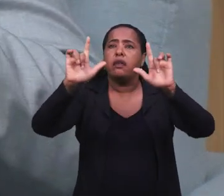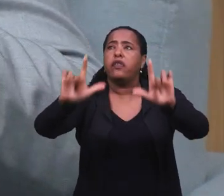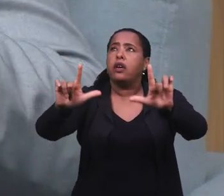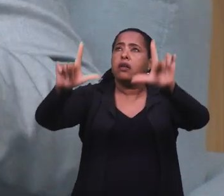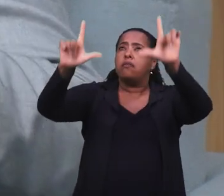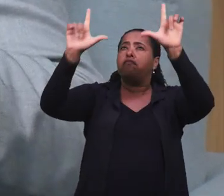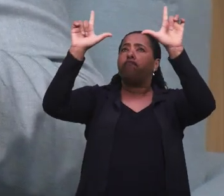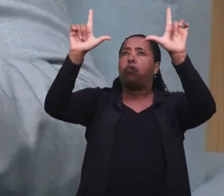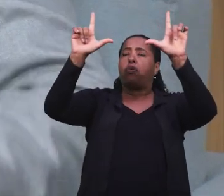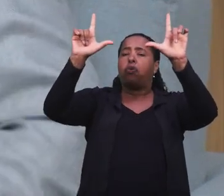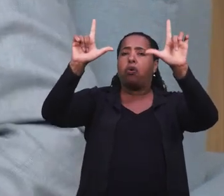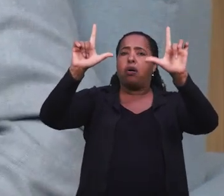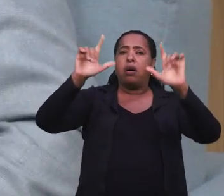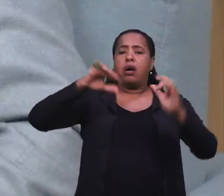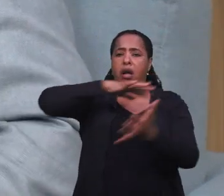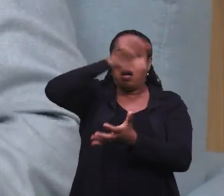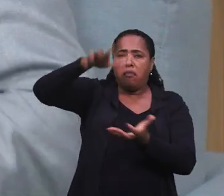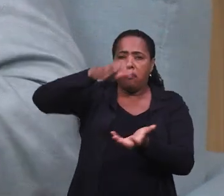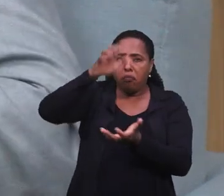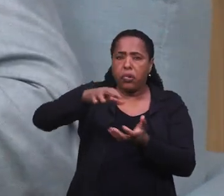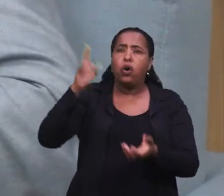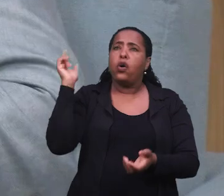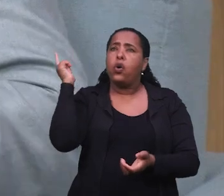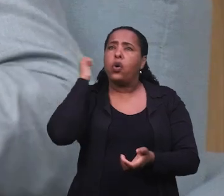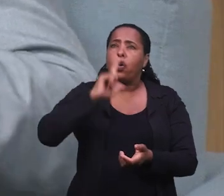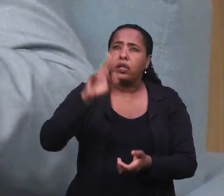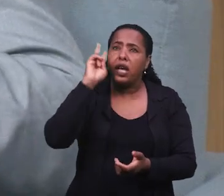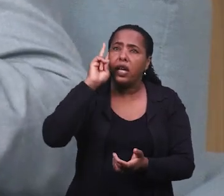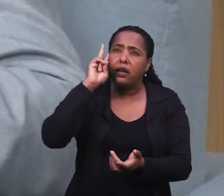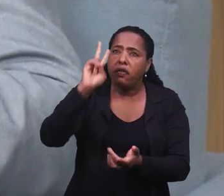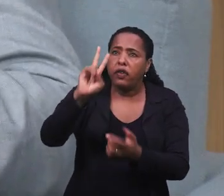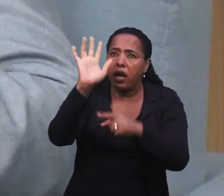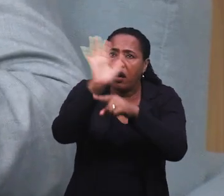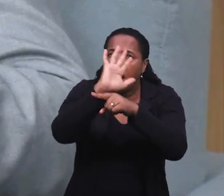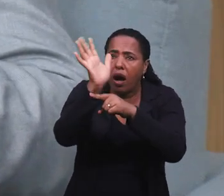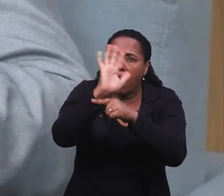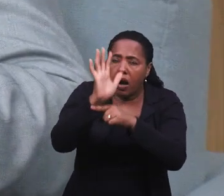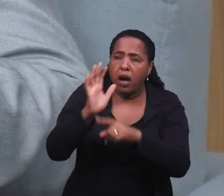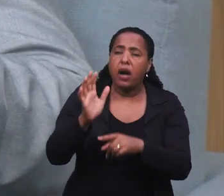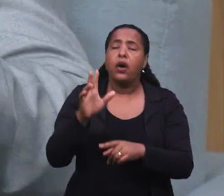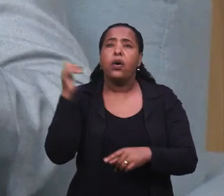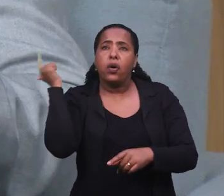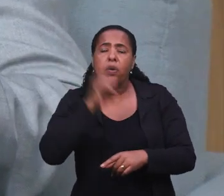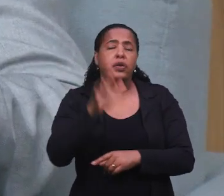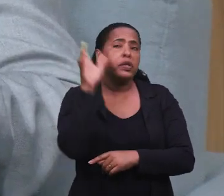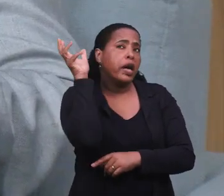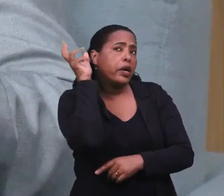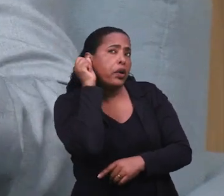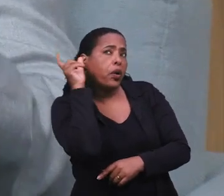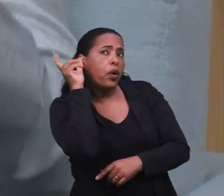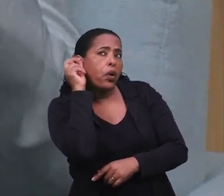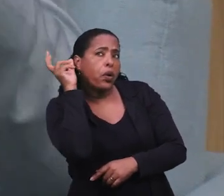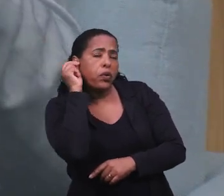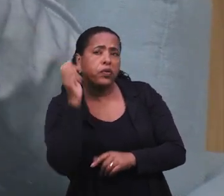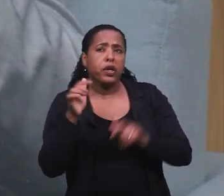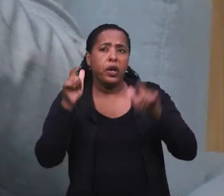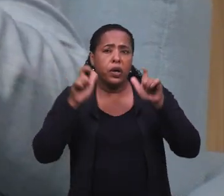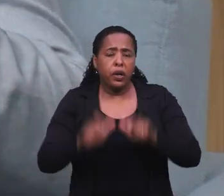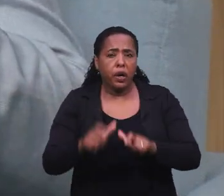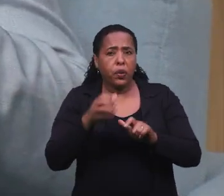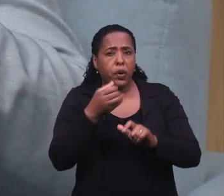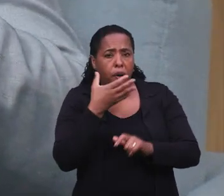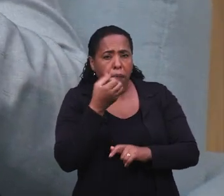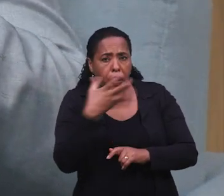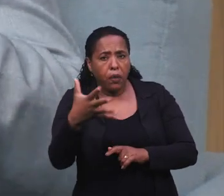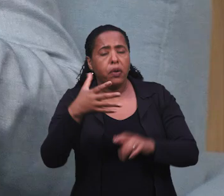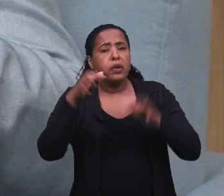tem algum problema, acomode este idoso perto da caixa de som, para que o som que